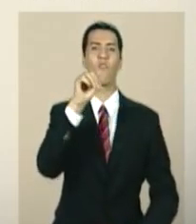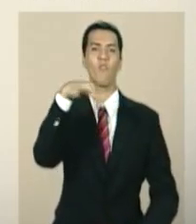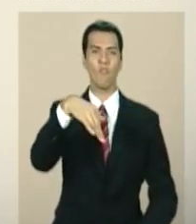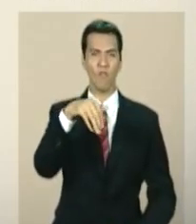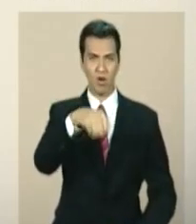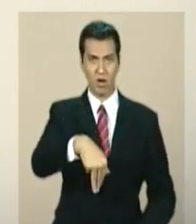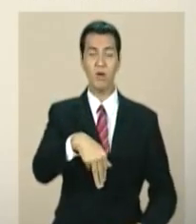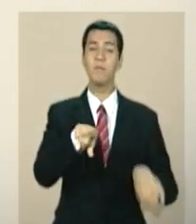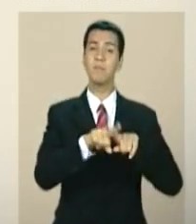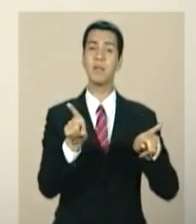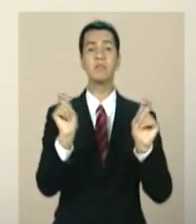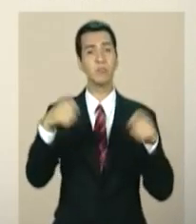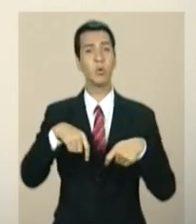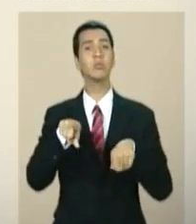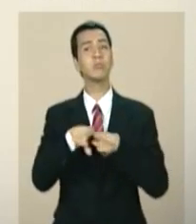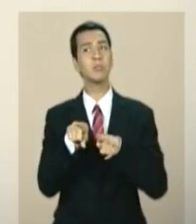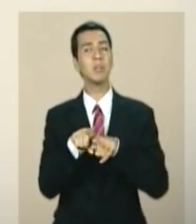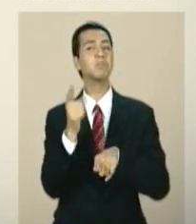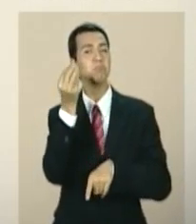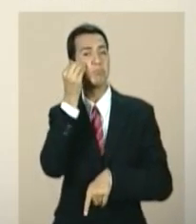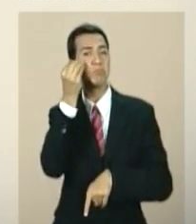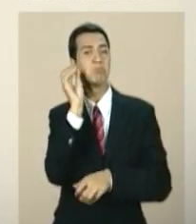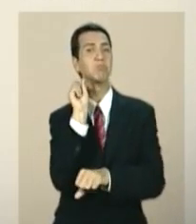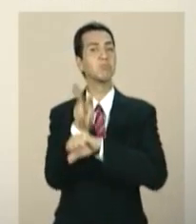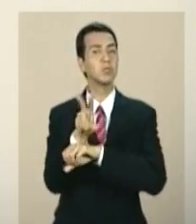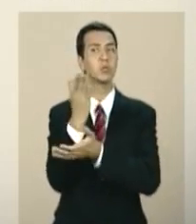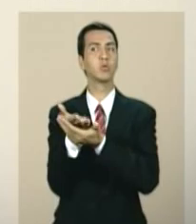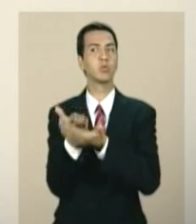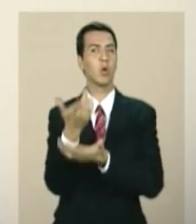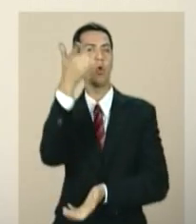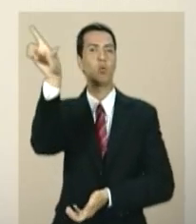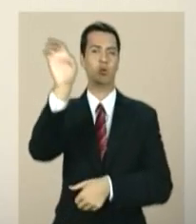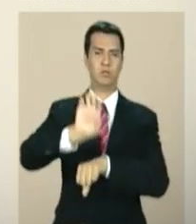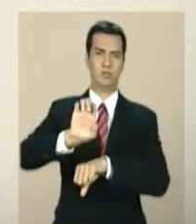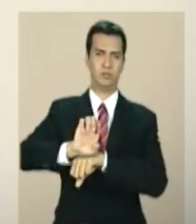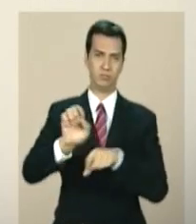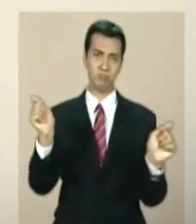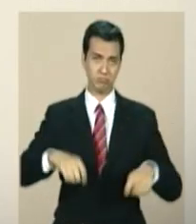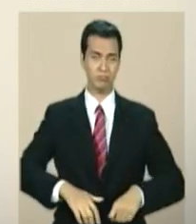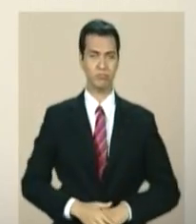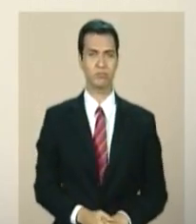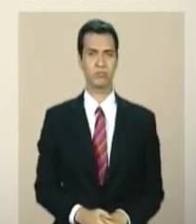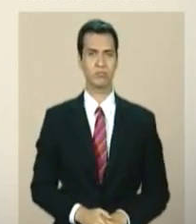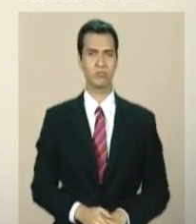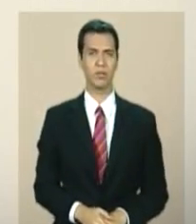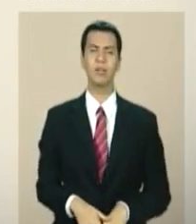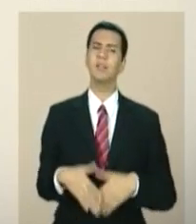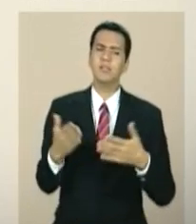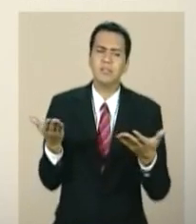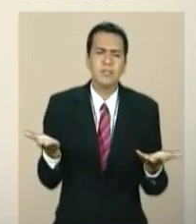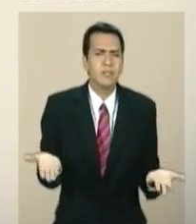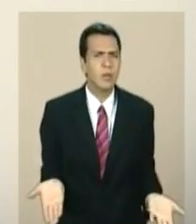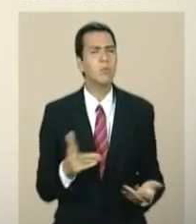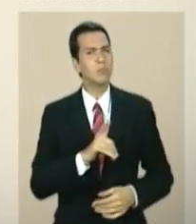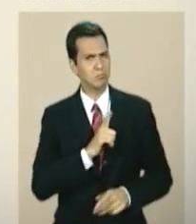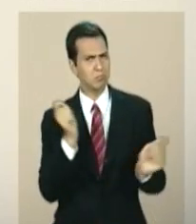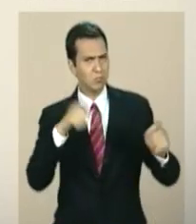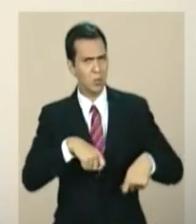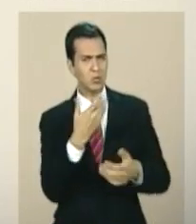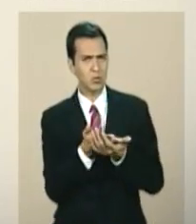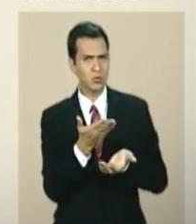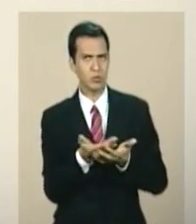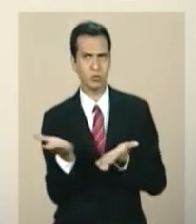vaga em qualquer outro estado então o czu amplia muito mesmo as oportunidades para os nossos jovens não é presidenta Sem dúvida